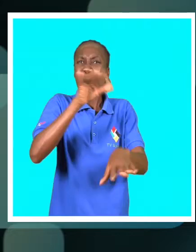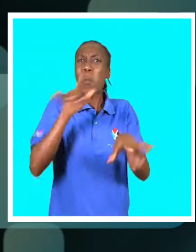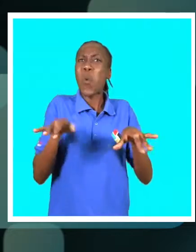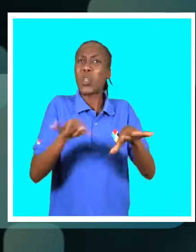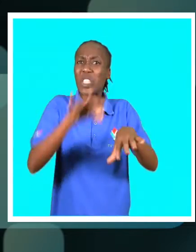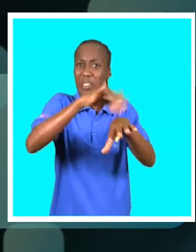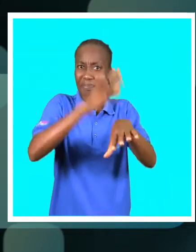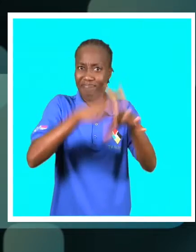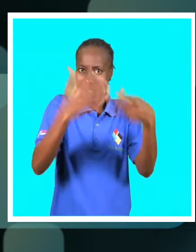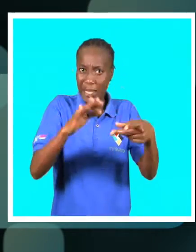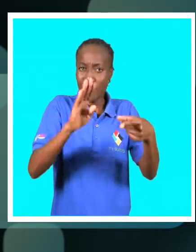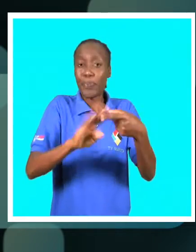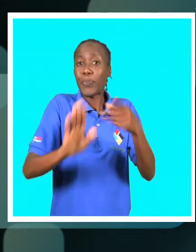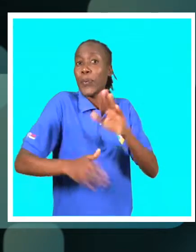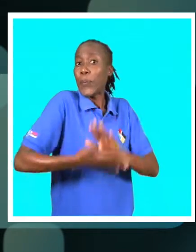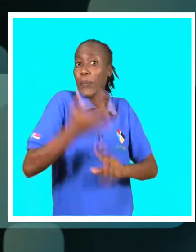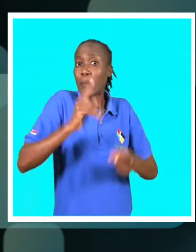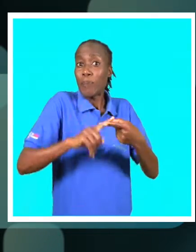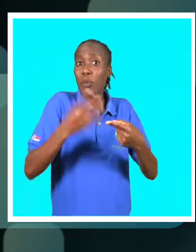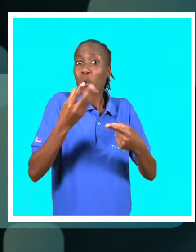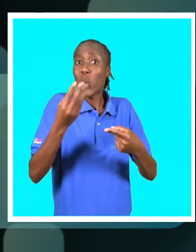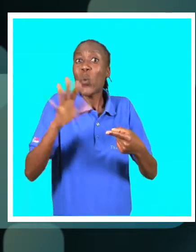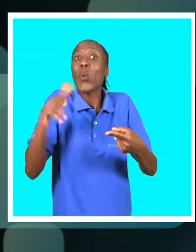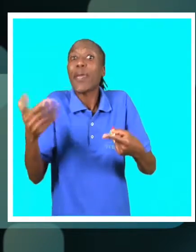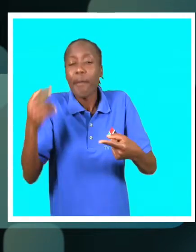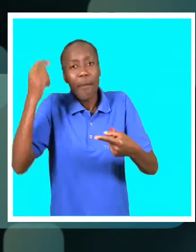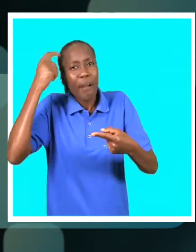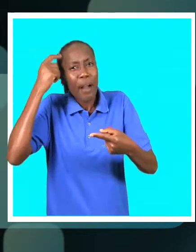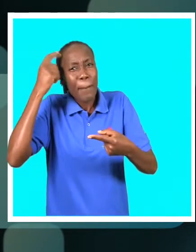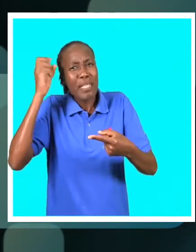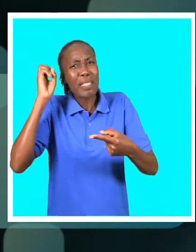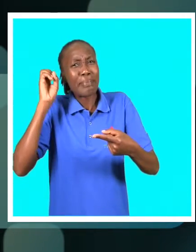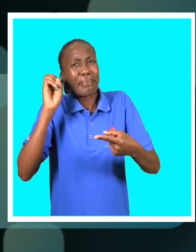Os sintomas da malária são dor de cabeça,